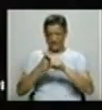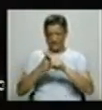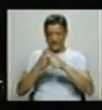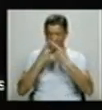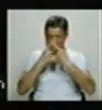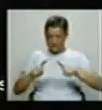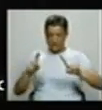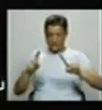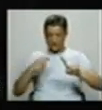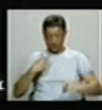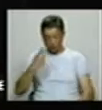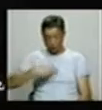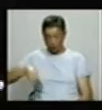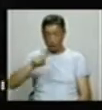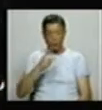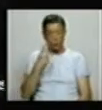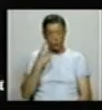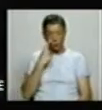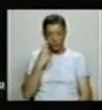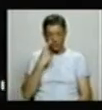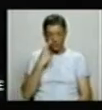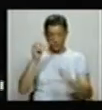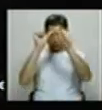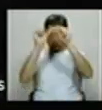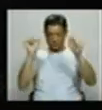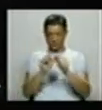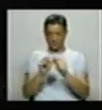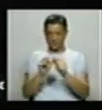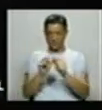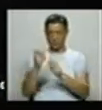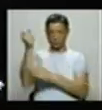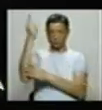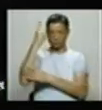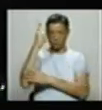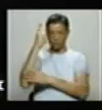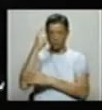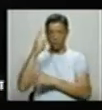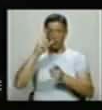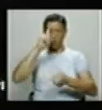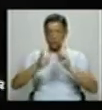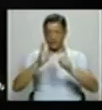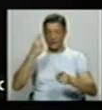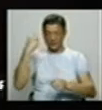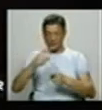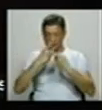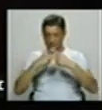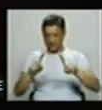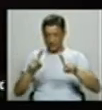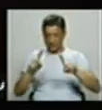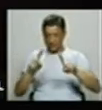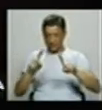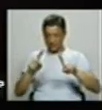diferente daqueles que nós conhecemos ou até mesmo dos planetas do nosso sistema solar. E perguntas-te muito bem, o que é que isto tem de diferente? Olha, nós vamos até a um